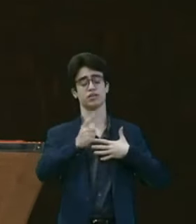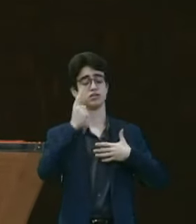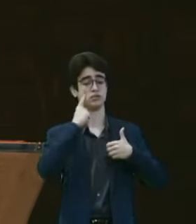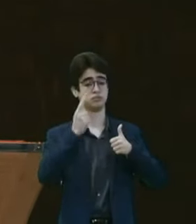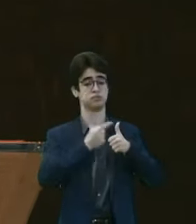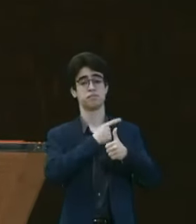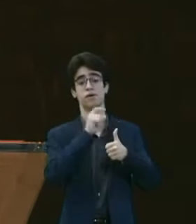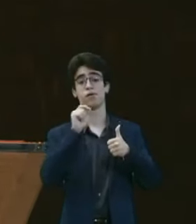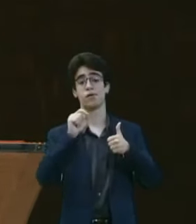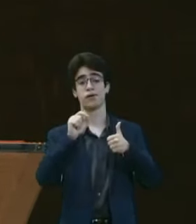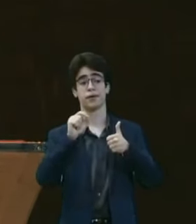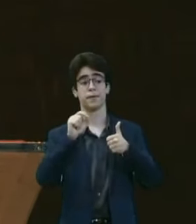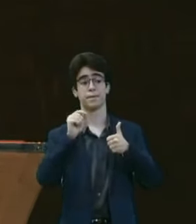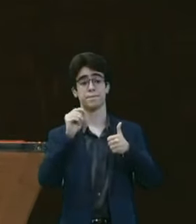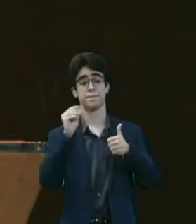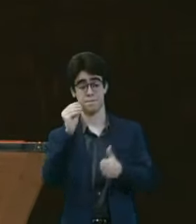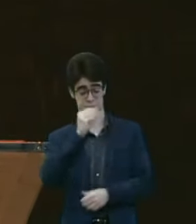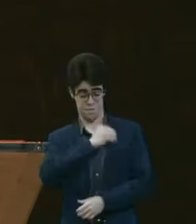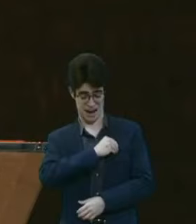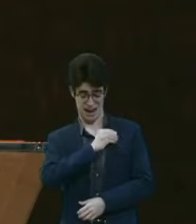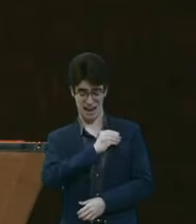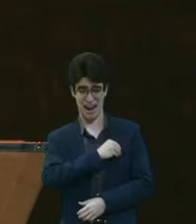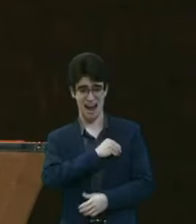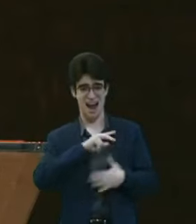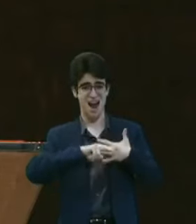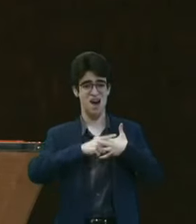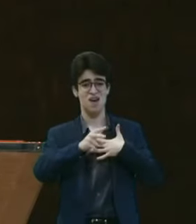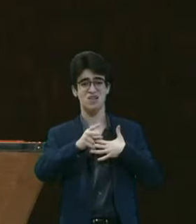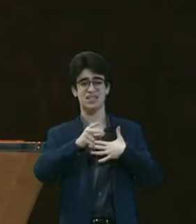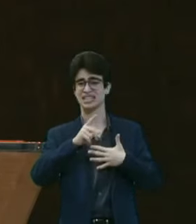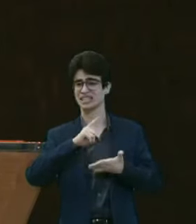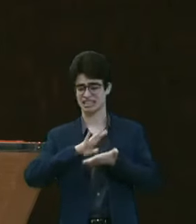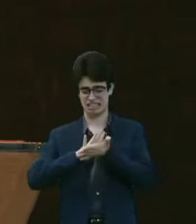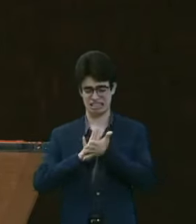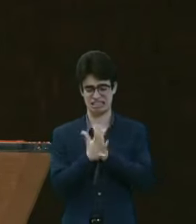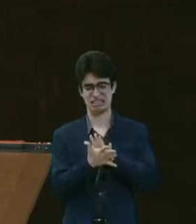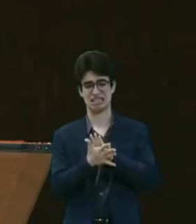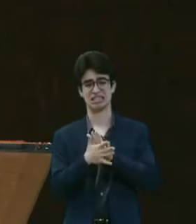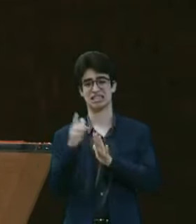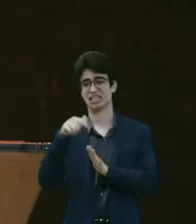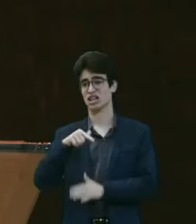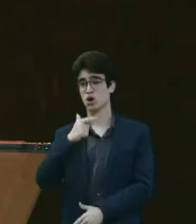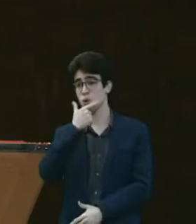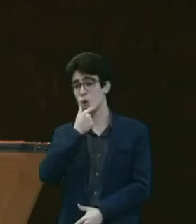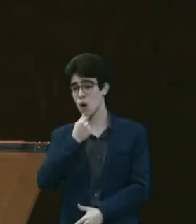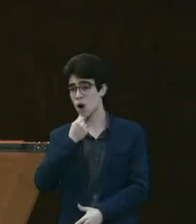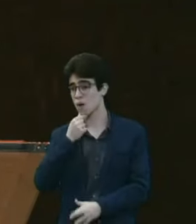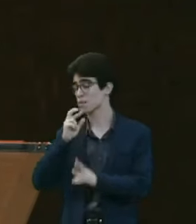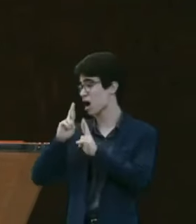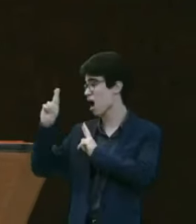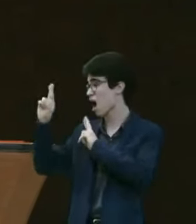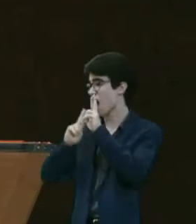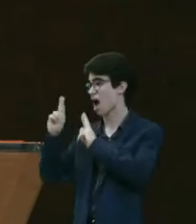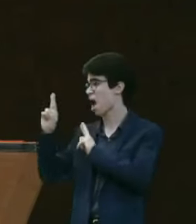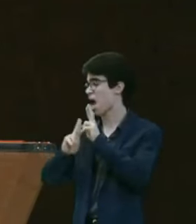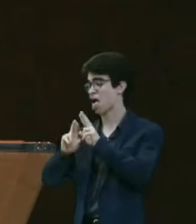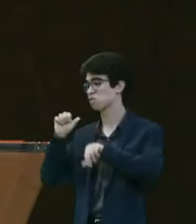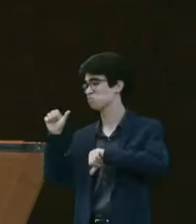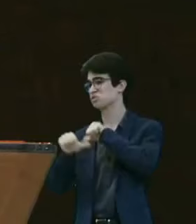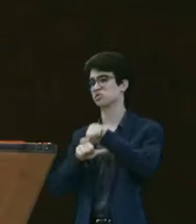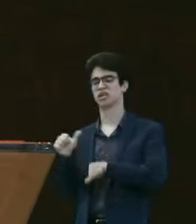lugar, a queda deformou, desconfigurou a relação do homem com Deus. Deus fez um